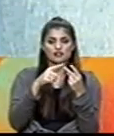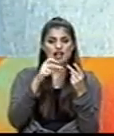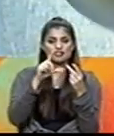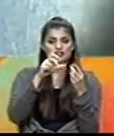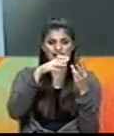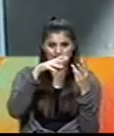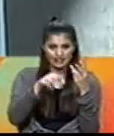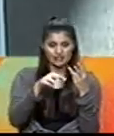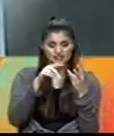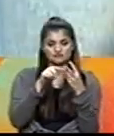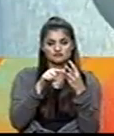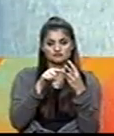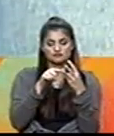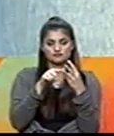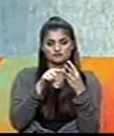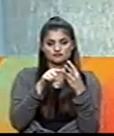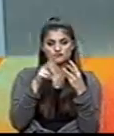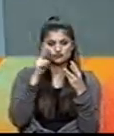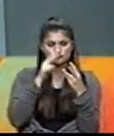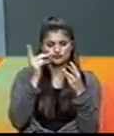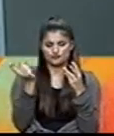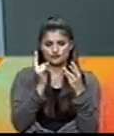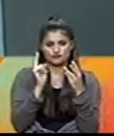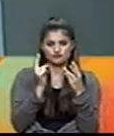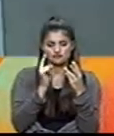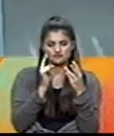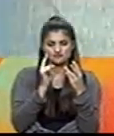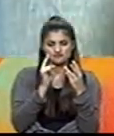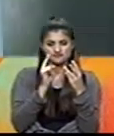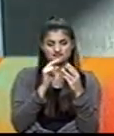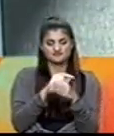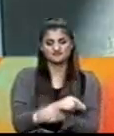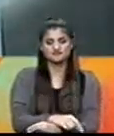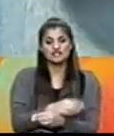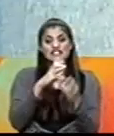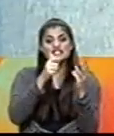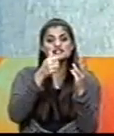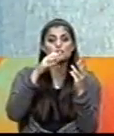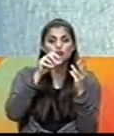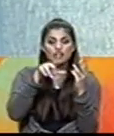alecrim. Nunca é demais, não é? O alecrim aos molhos por causa de ti chora os meus olhos. Cebolinho.